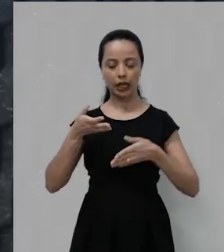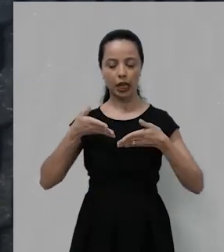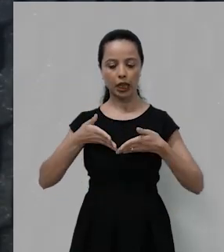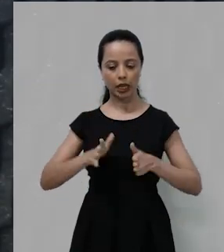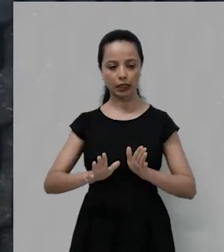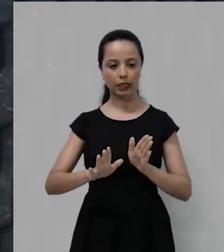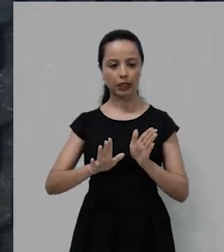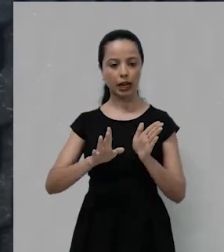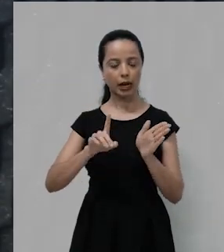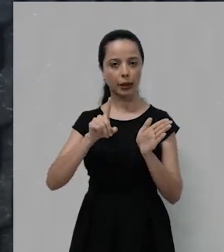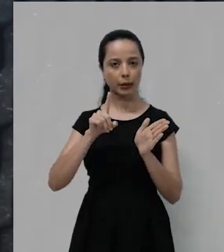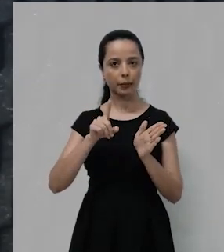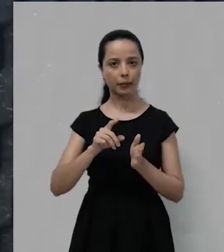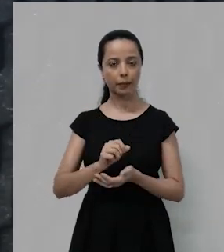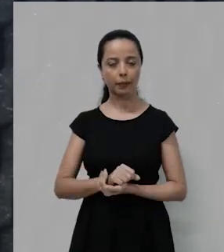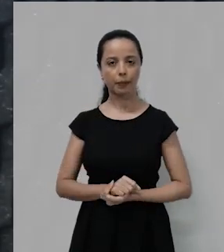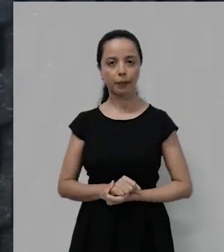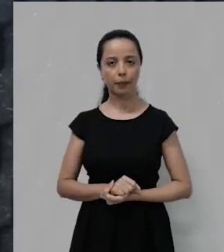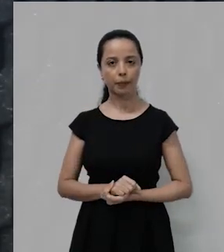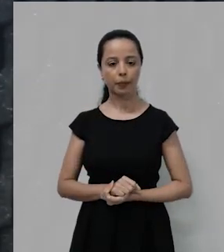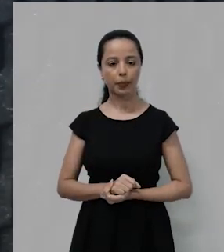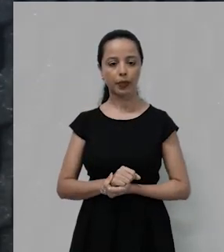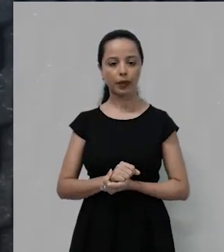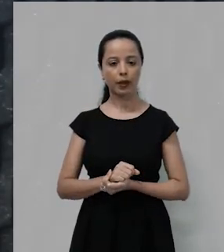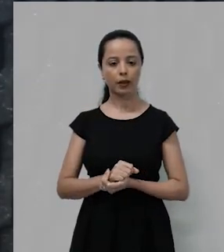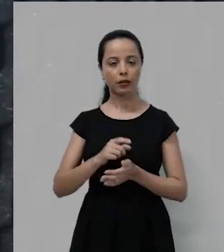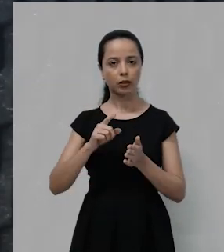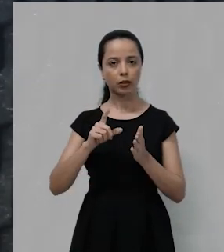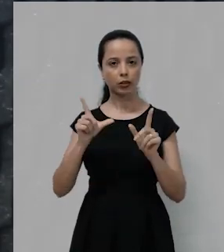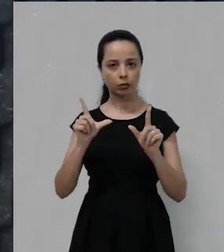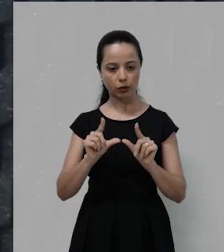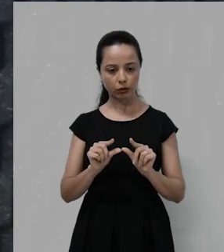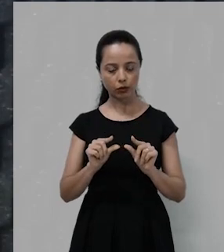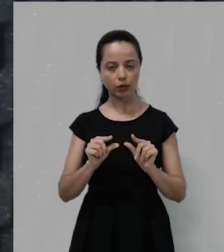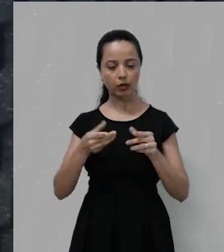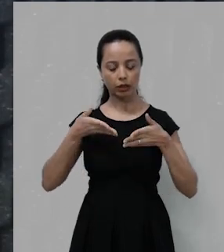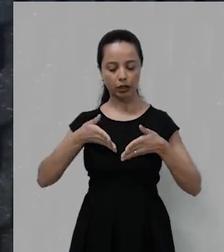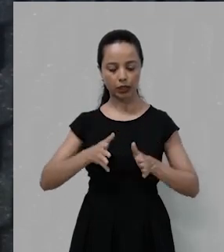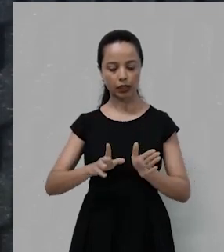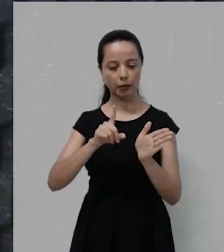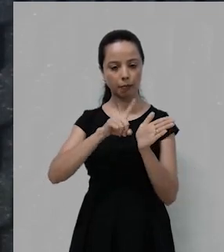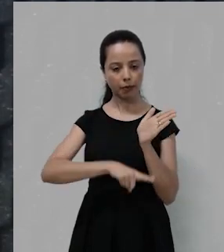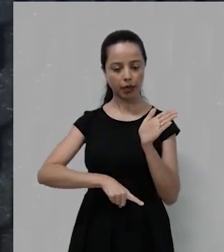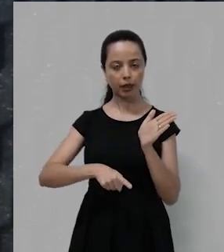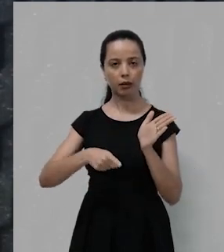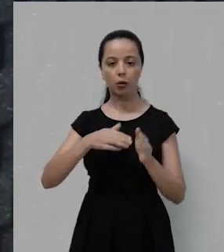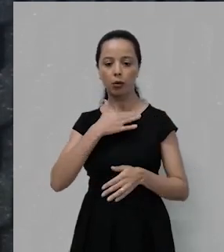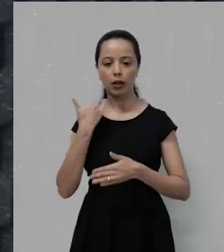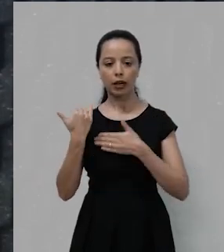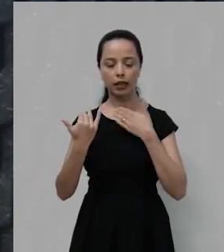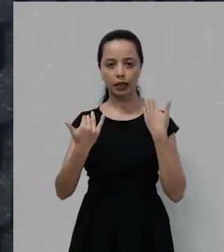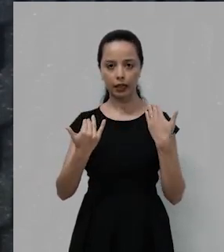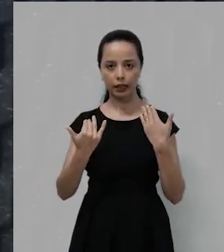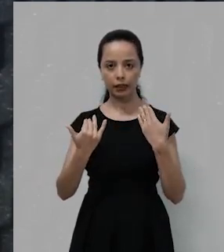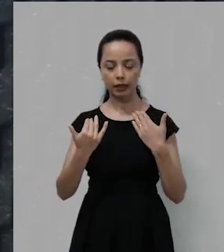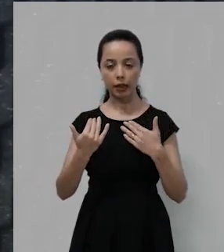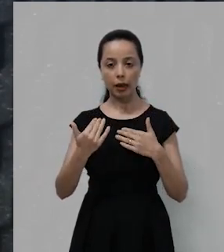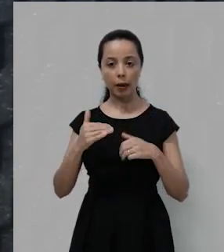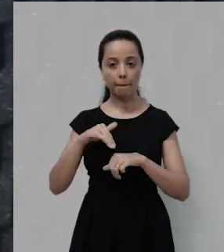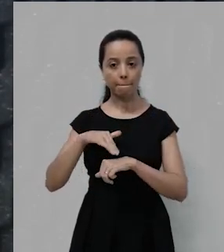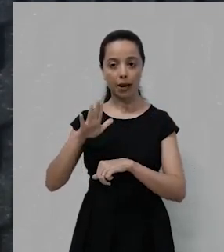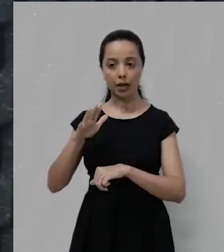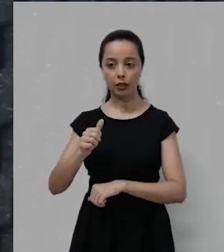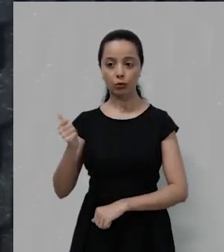natalidade e, aliás, essa diminuição, né, da taxa de natalidade menos a mortalidade está sendo maior do que zero, então